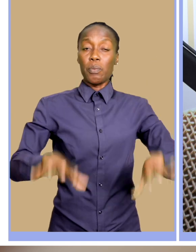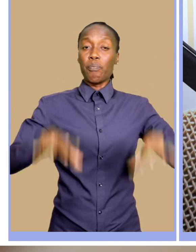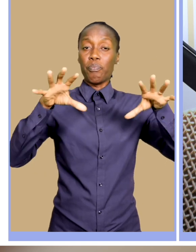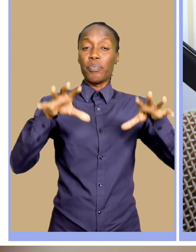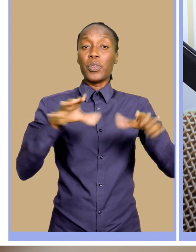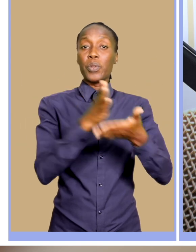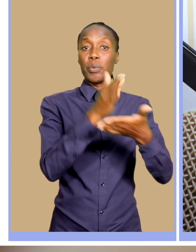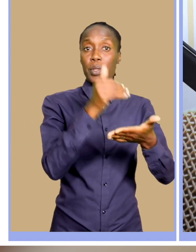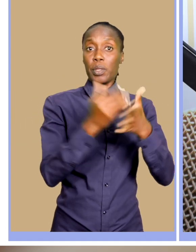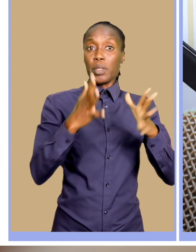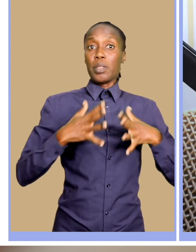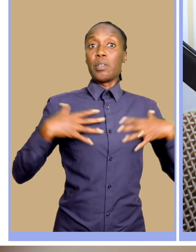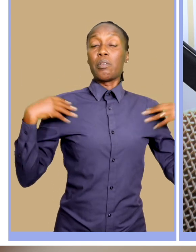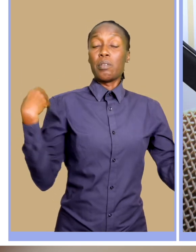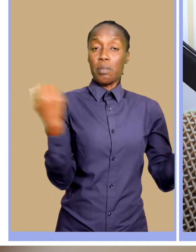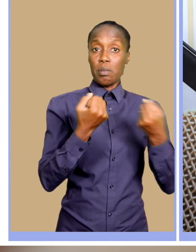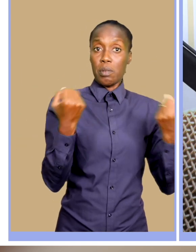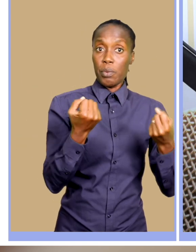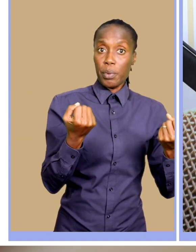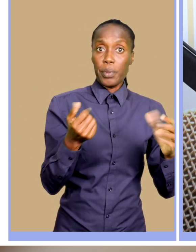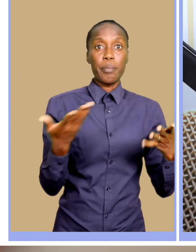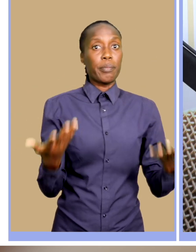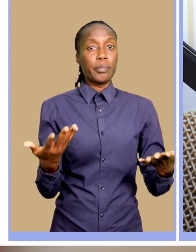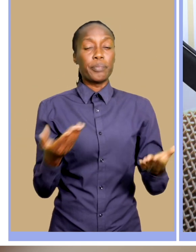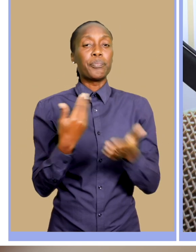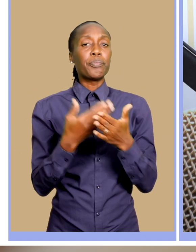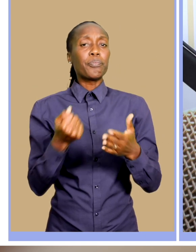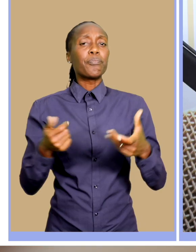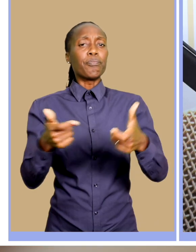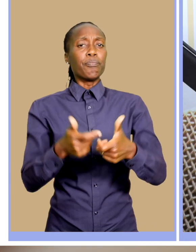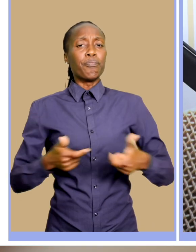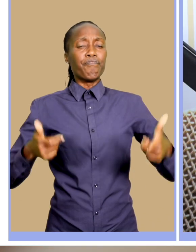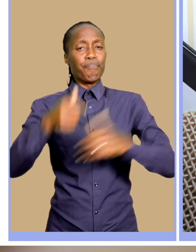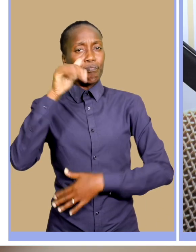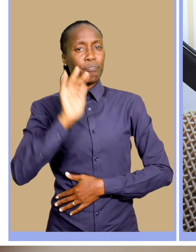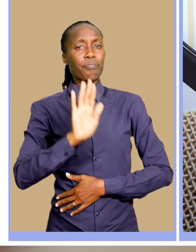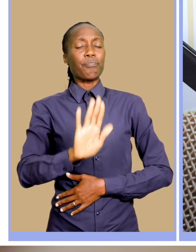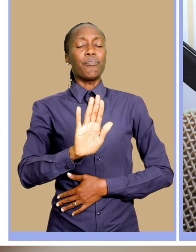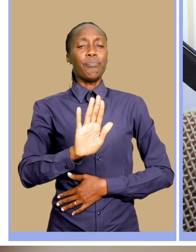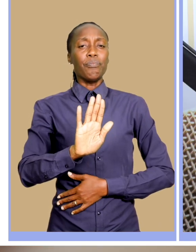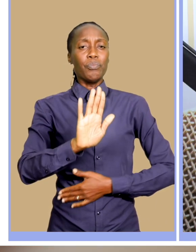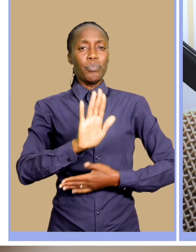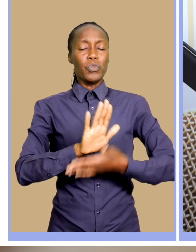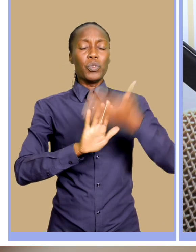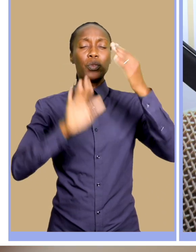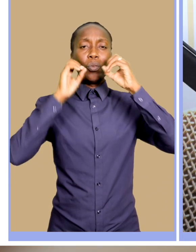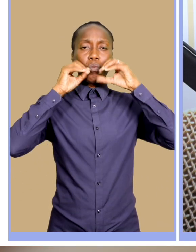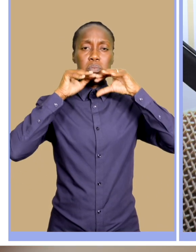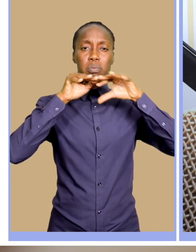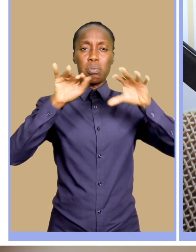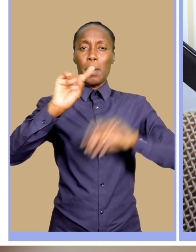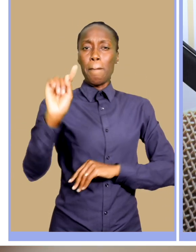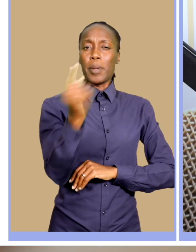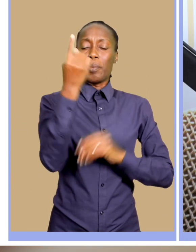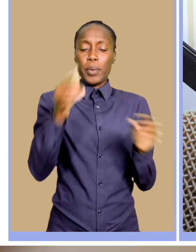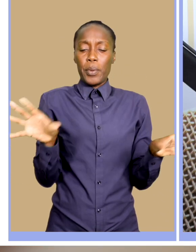naquele evento, conseguimos divulgar os resultados do primeiro relatório da área da saúde sobre o